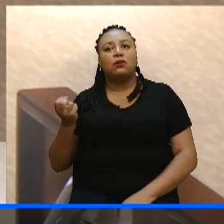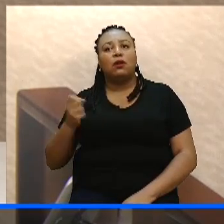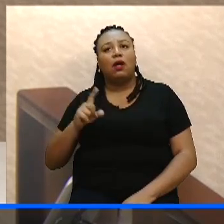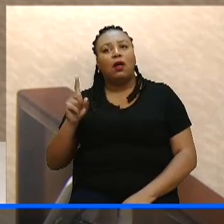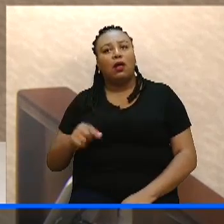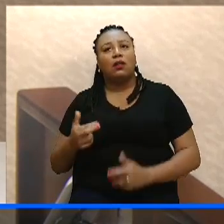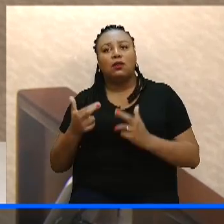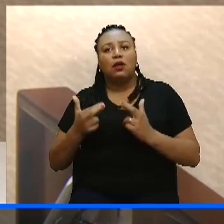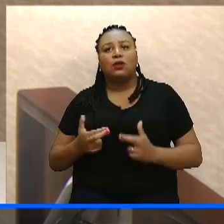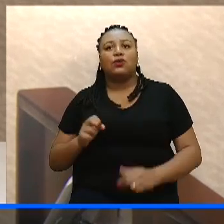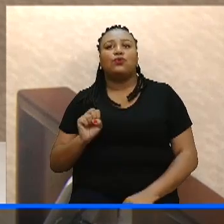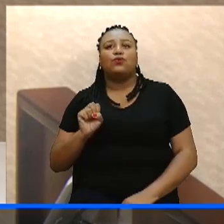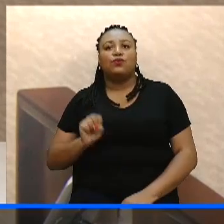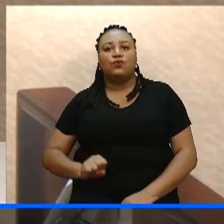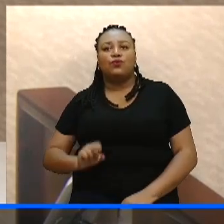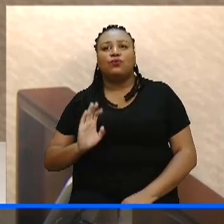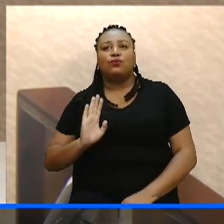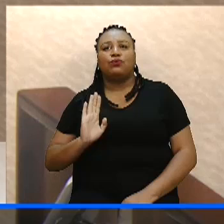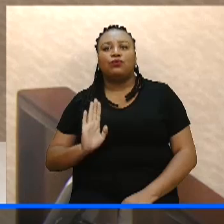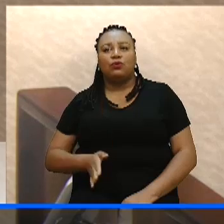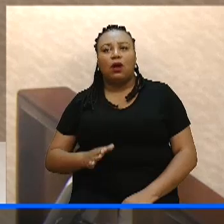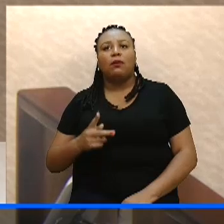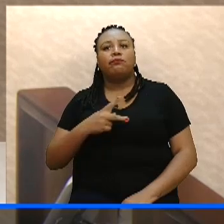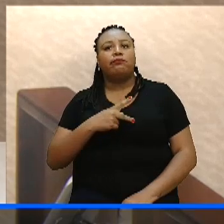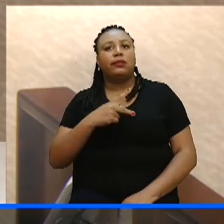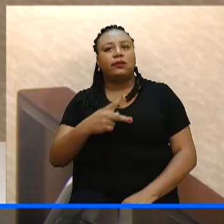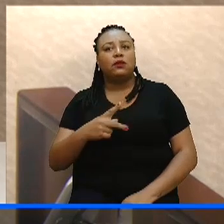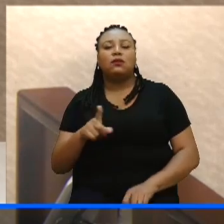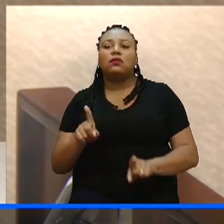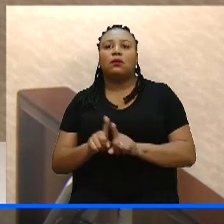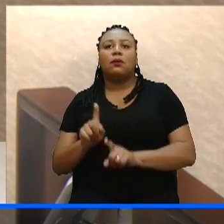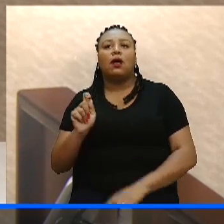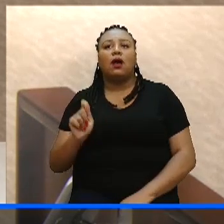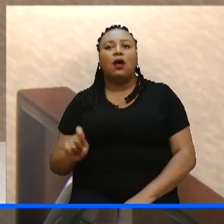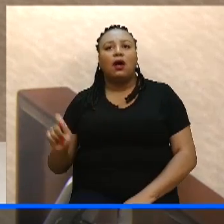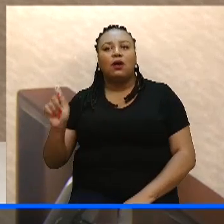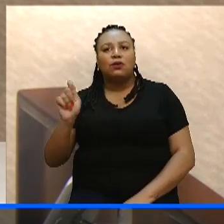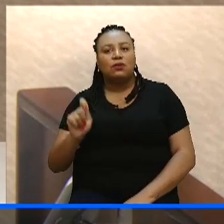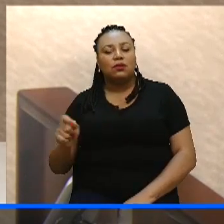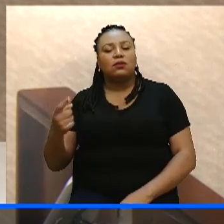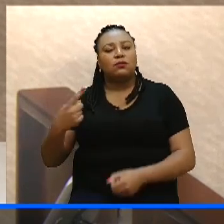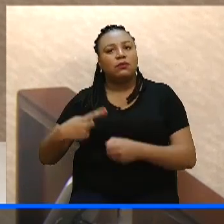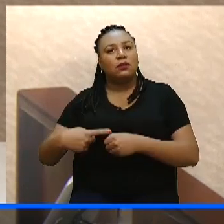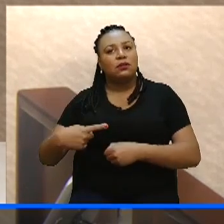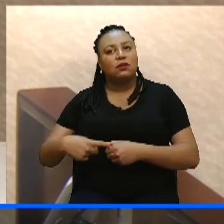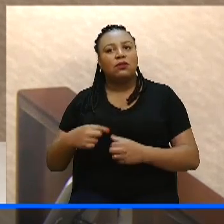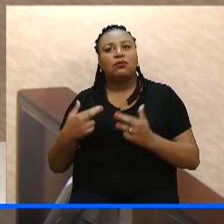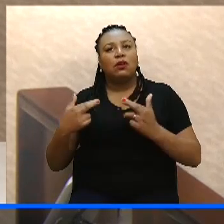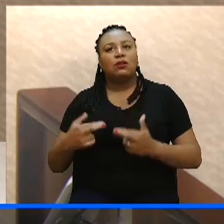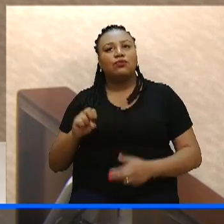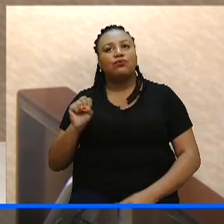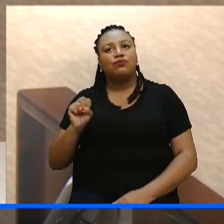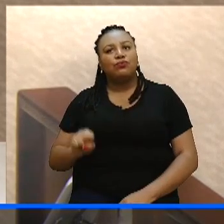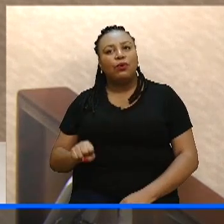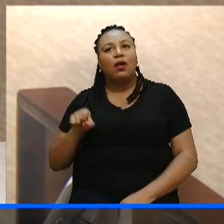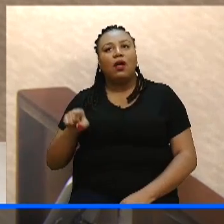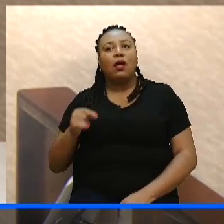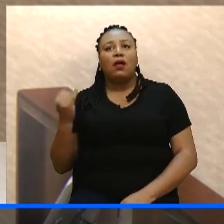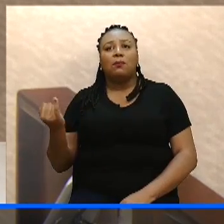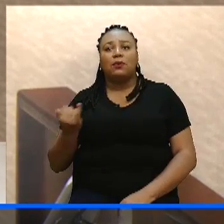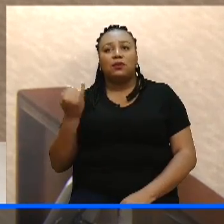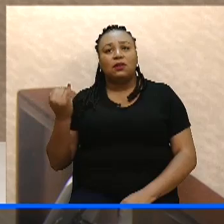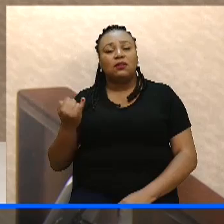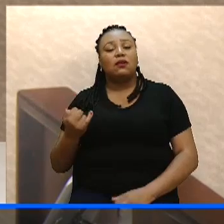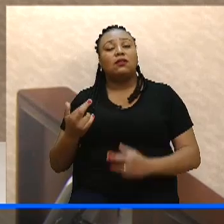a da zona sul e já presidiu também a sua sanção dos municípios da zona sul a importância da zona